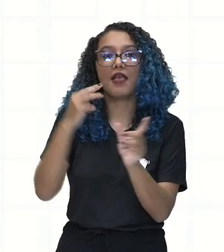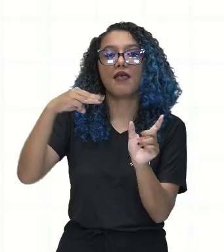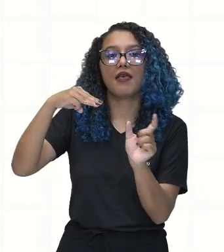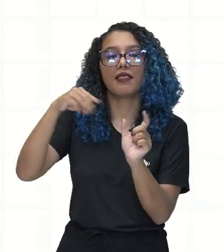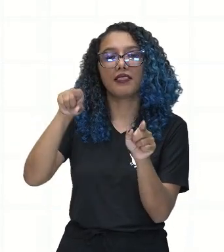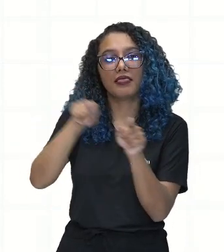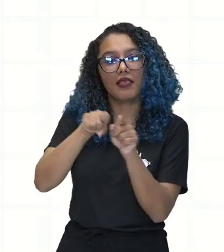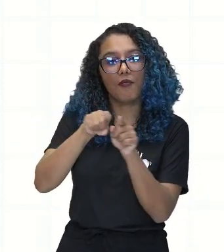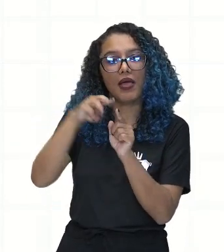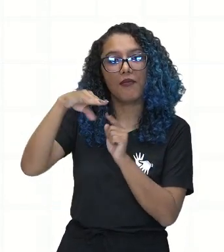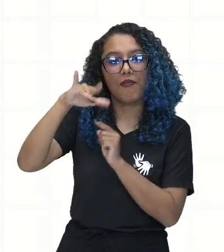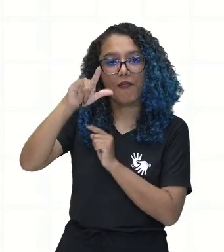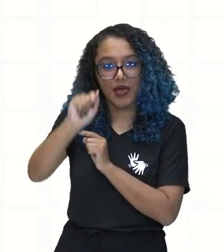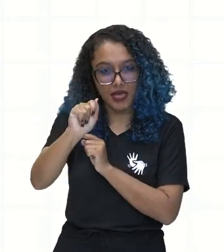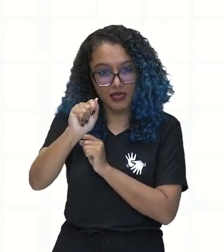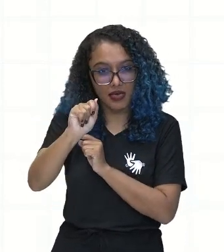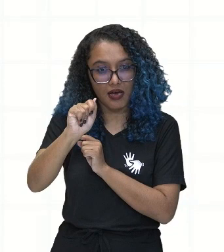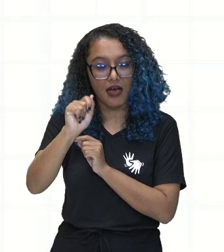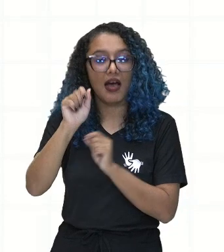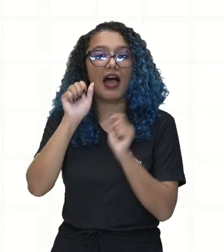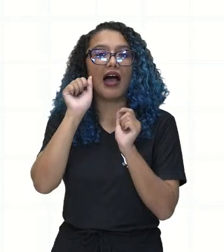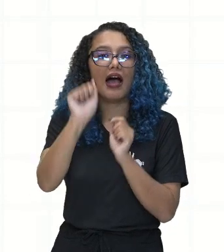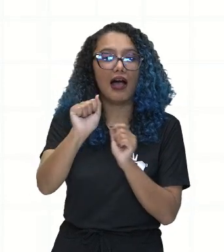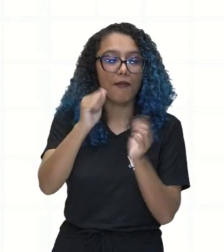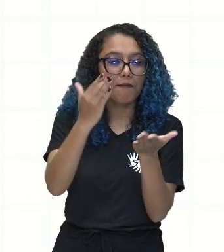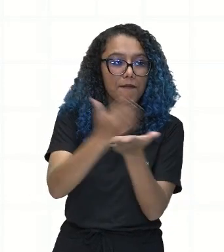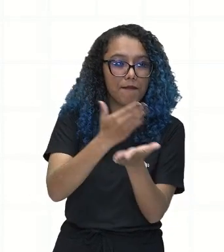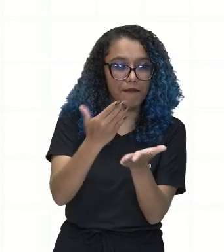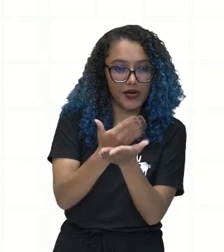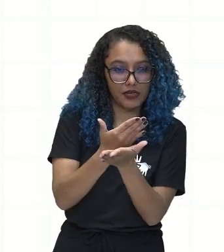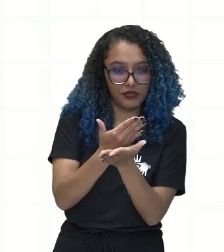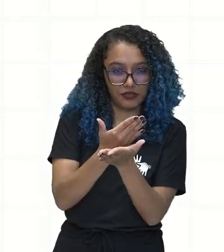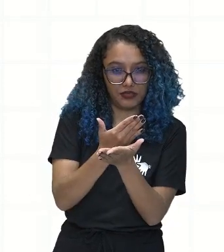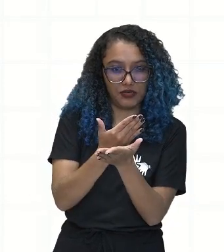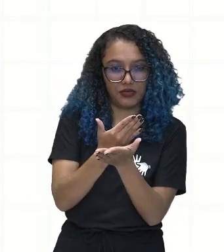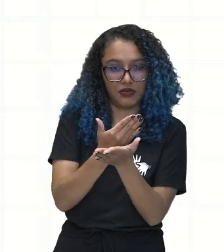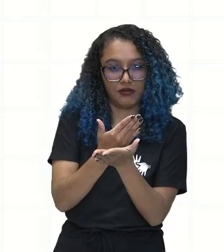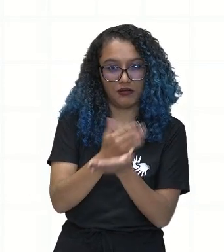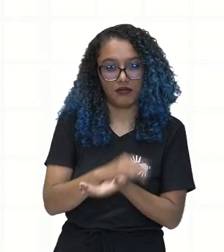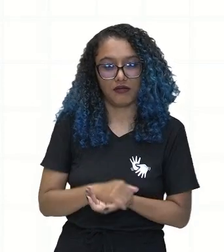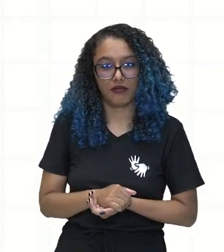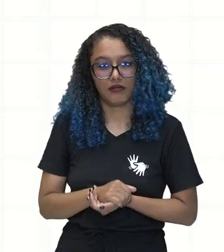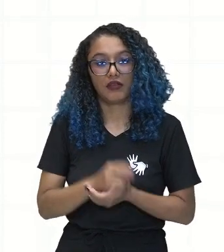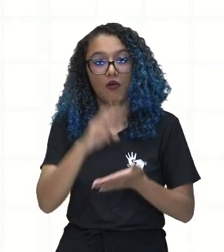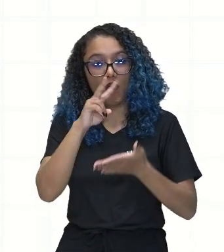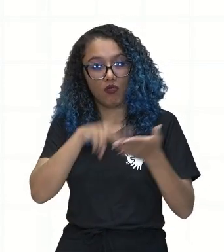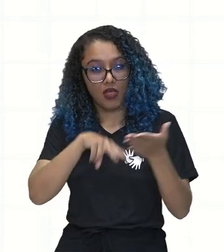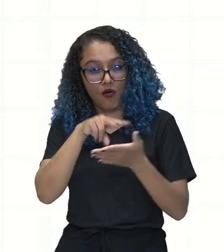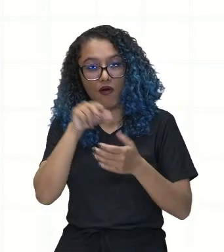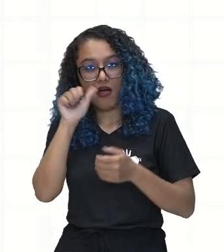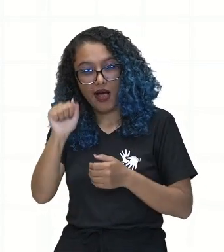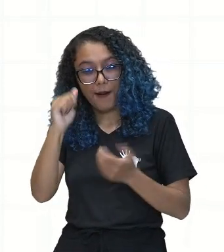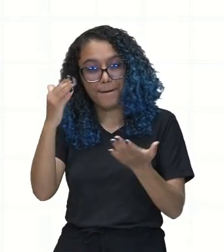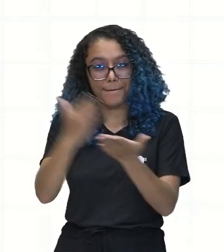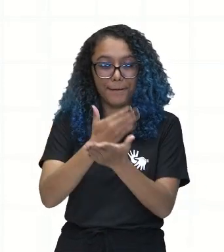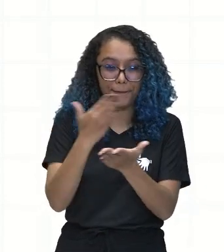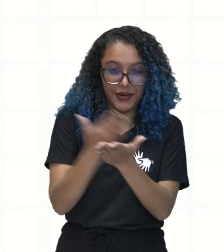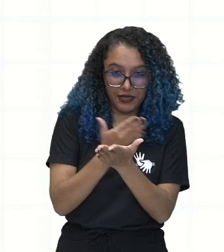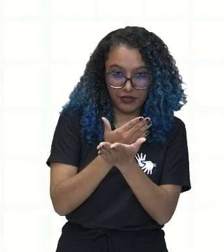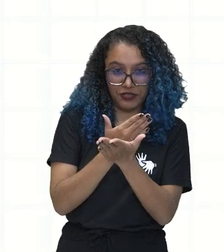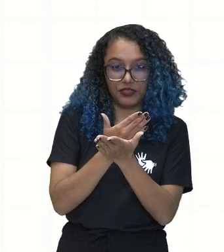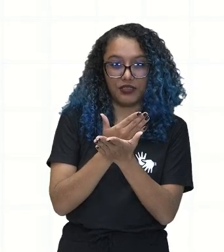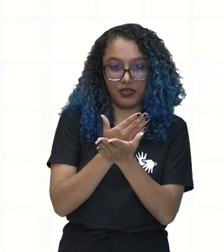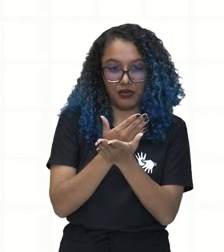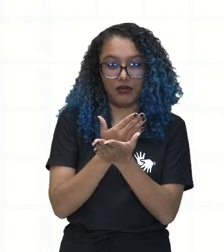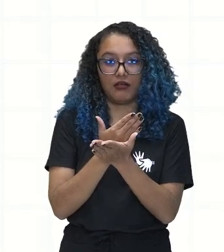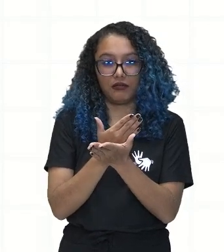substantivo. A página, feminino. Então, lê uma página e meia. Ok? Olha só